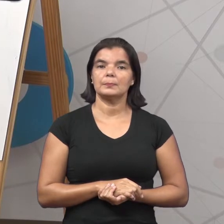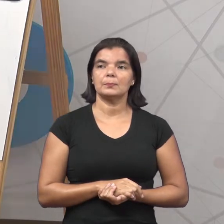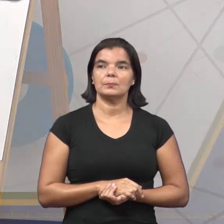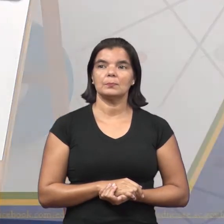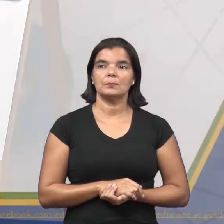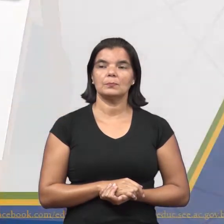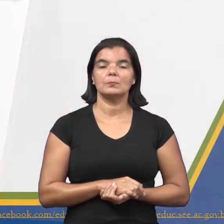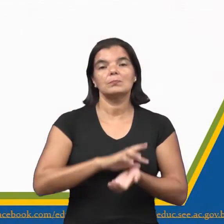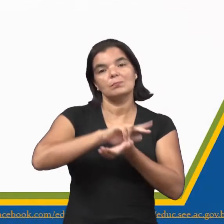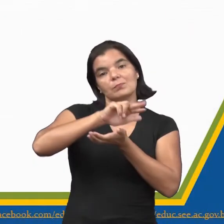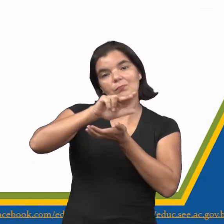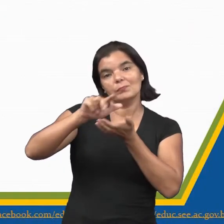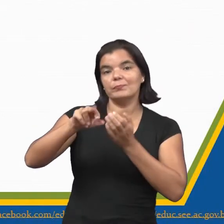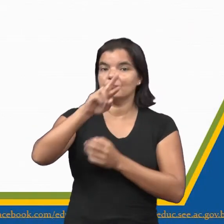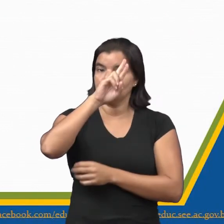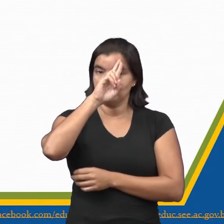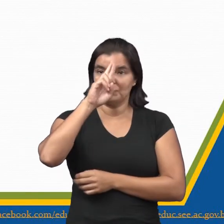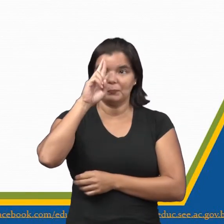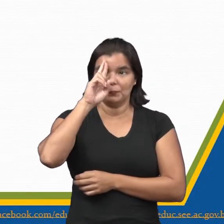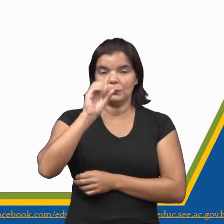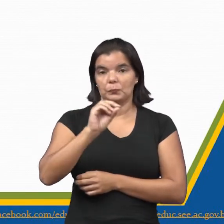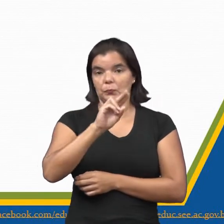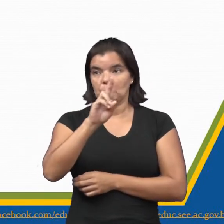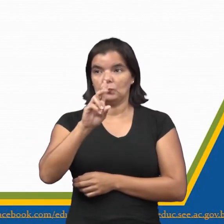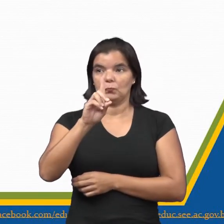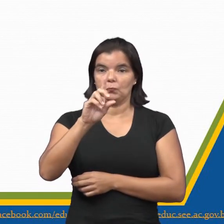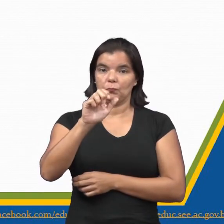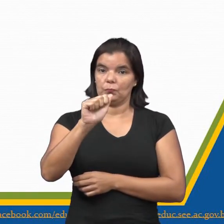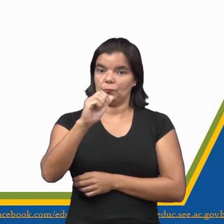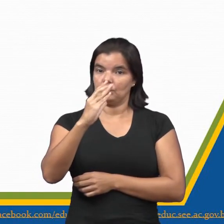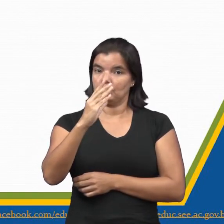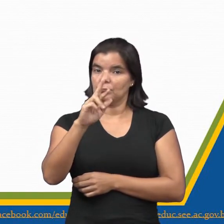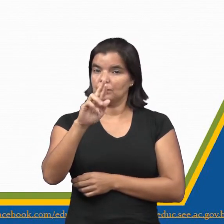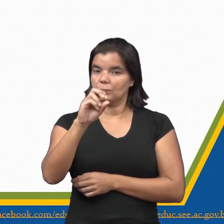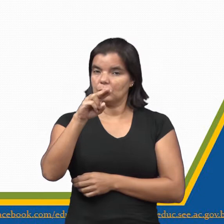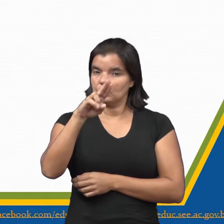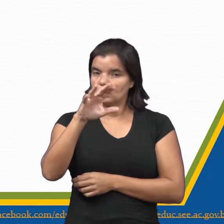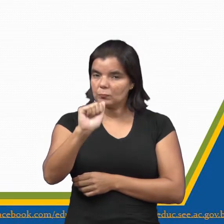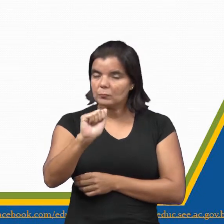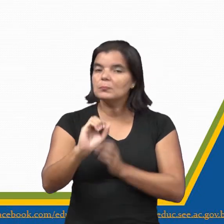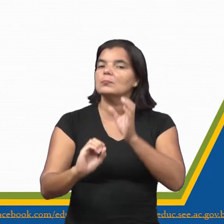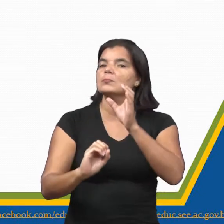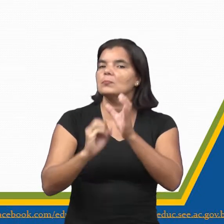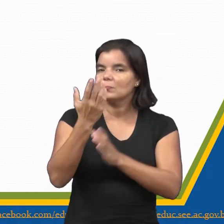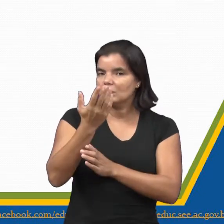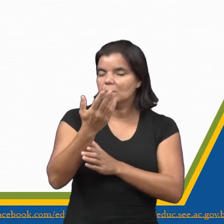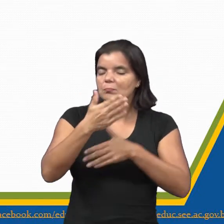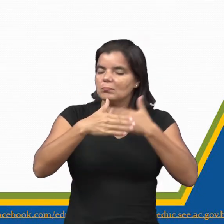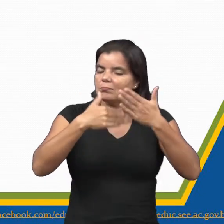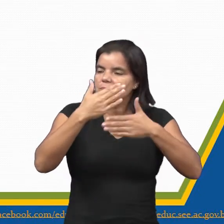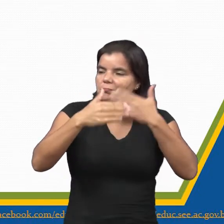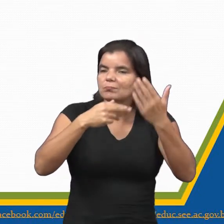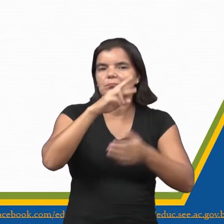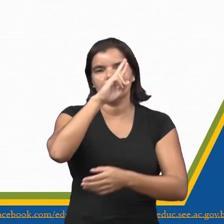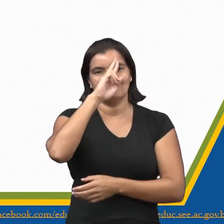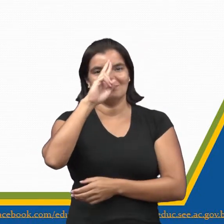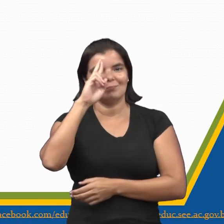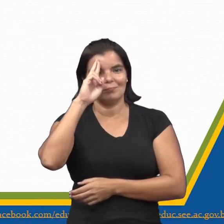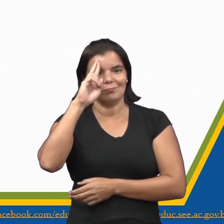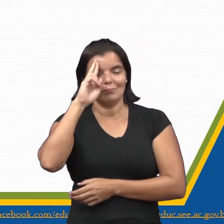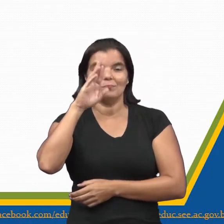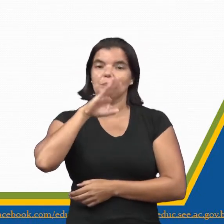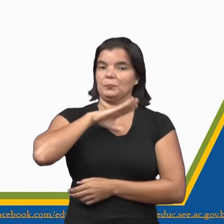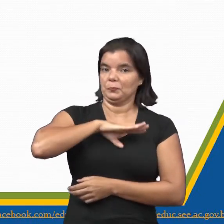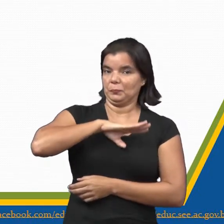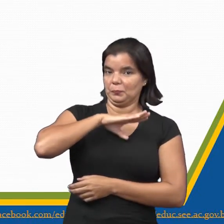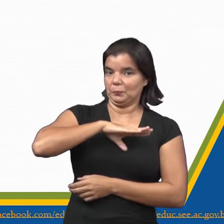2. Variação histórica ou diacrônica. Ela ocorre com o desenvolvimento da história, tal como o